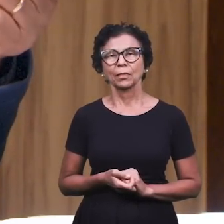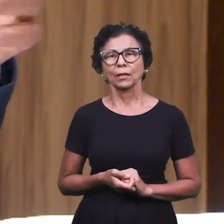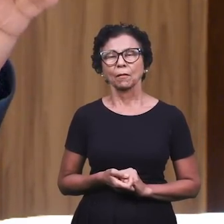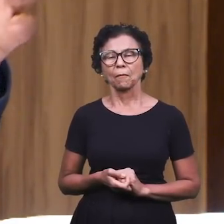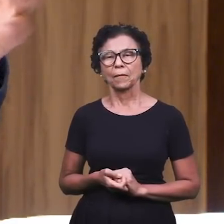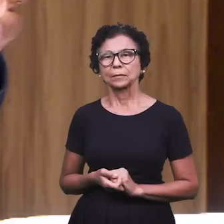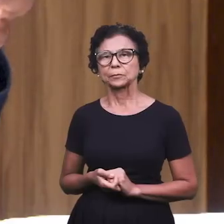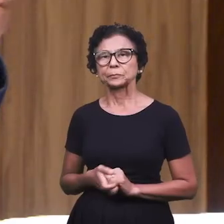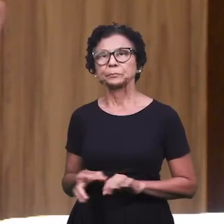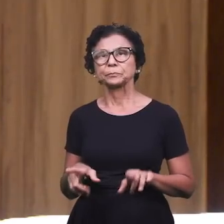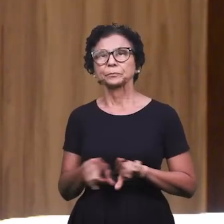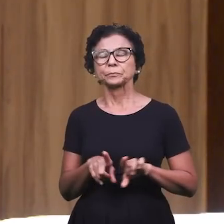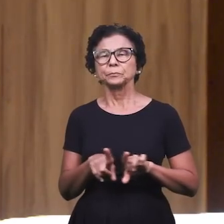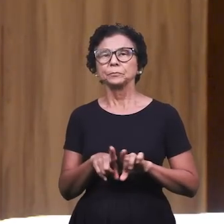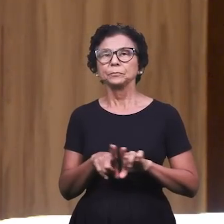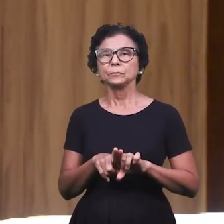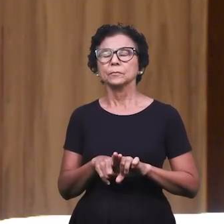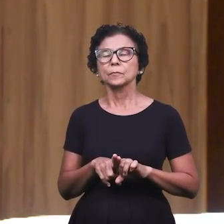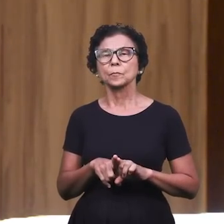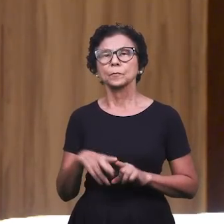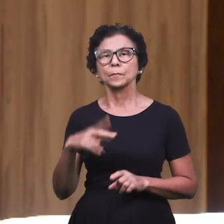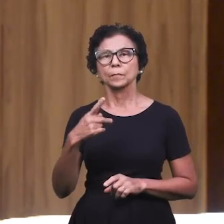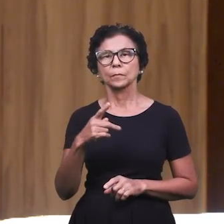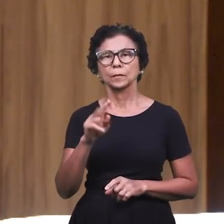do carro pode dar uma explicação sobre os publicanos, né?